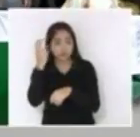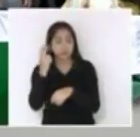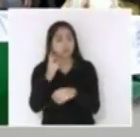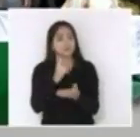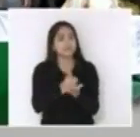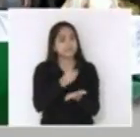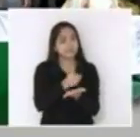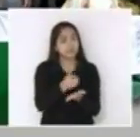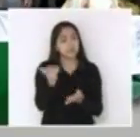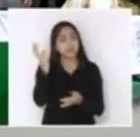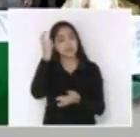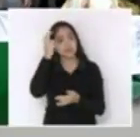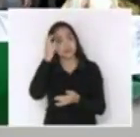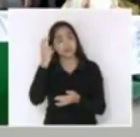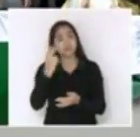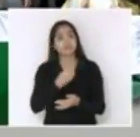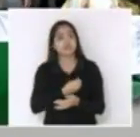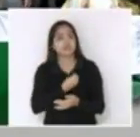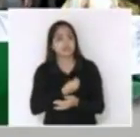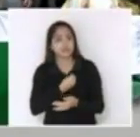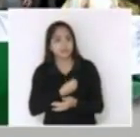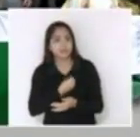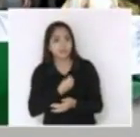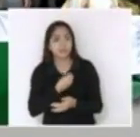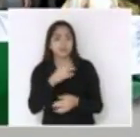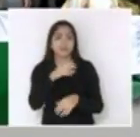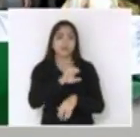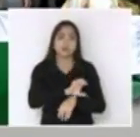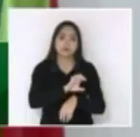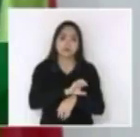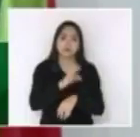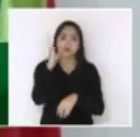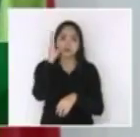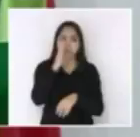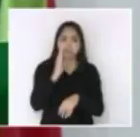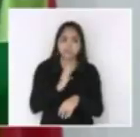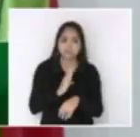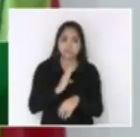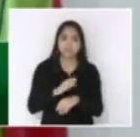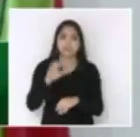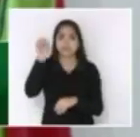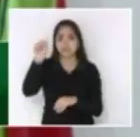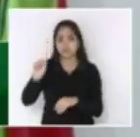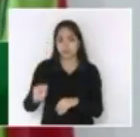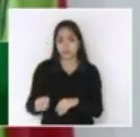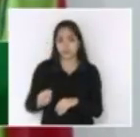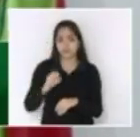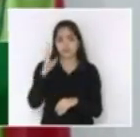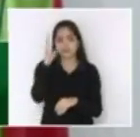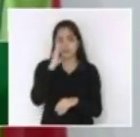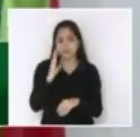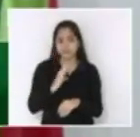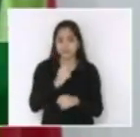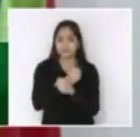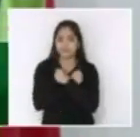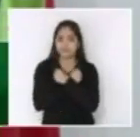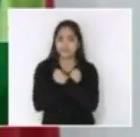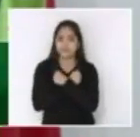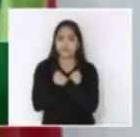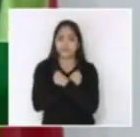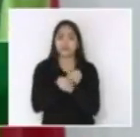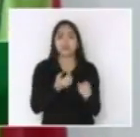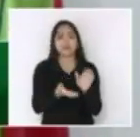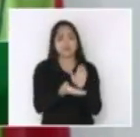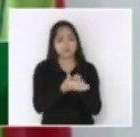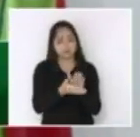a cultura viva no nosso país, no nosso estado e no nosso sul do nosso Brasil. Um grande abraço e parabéns a